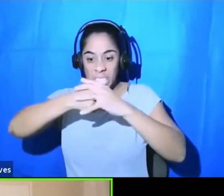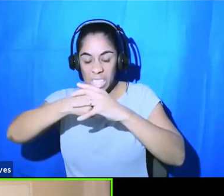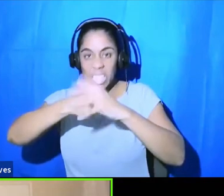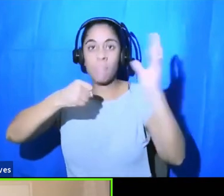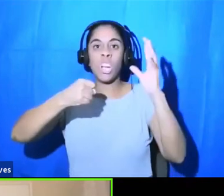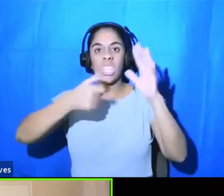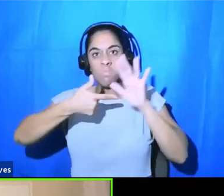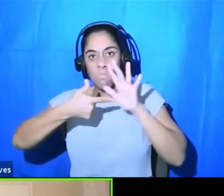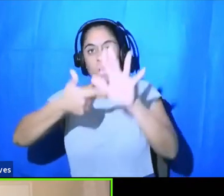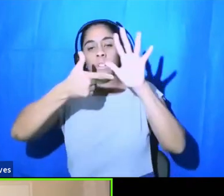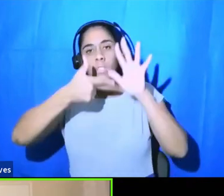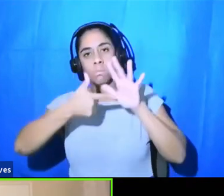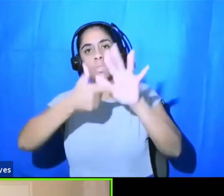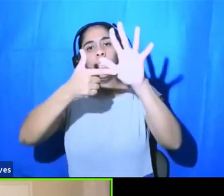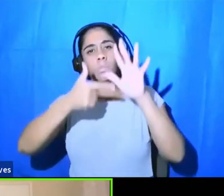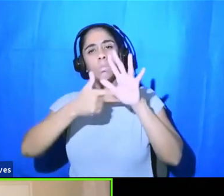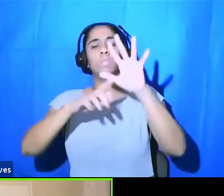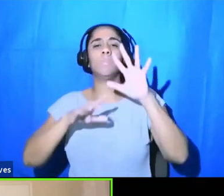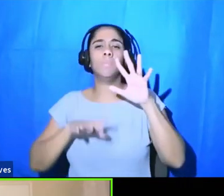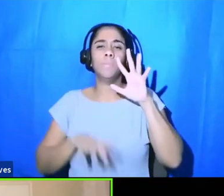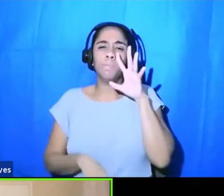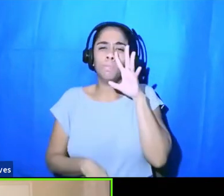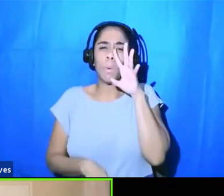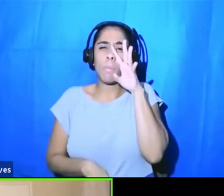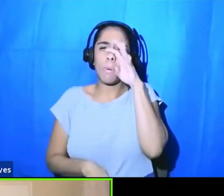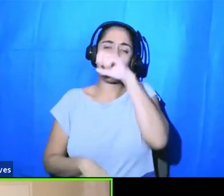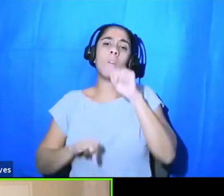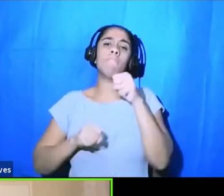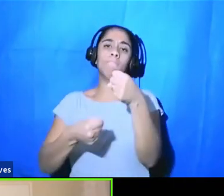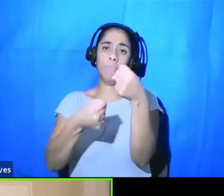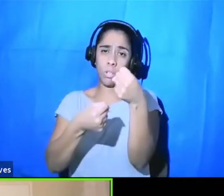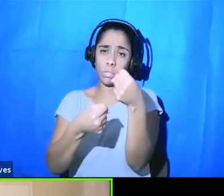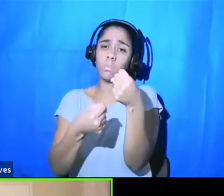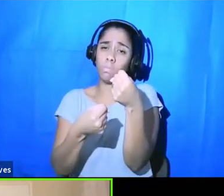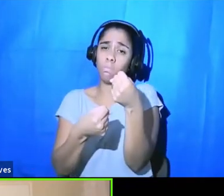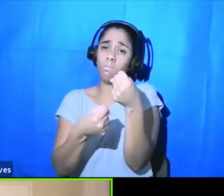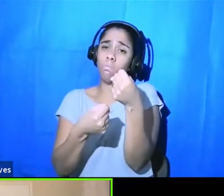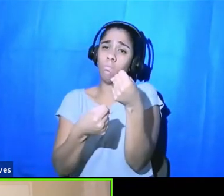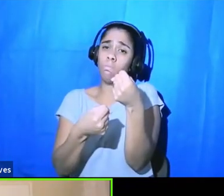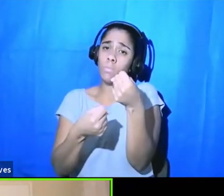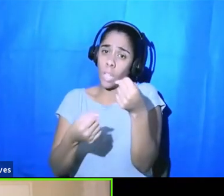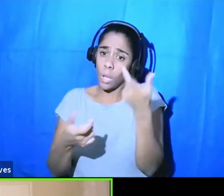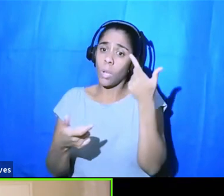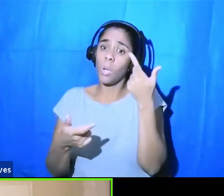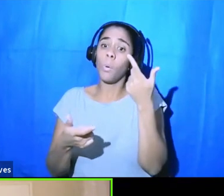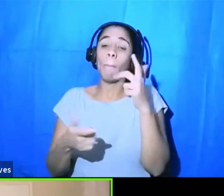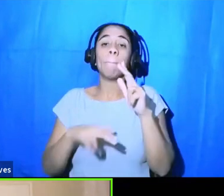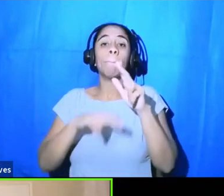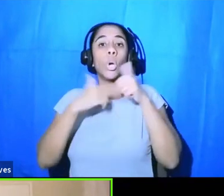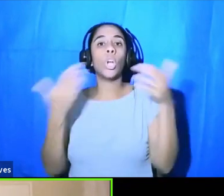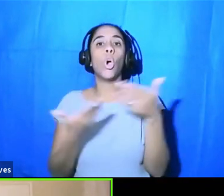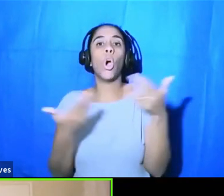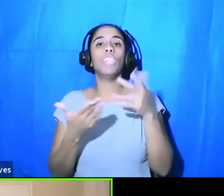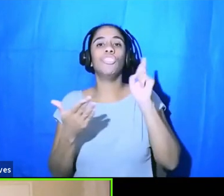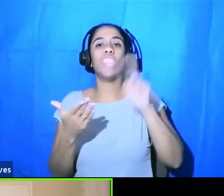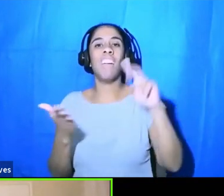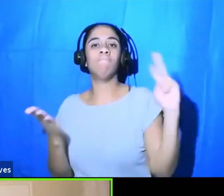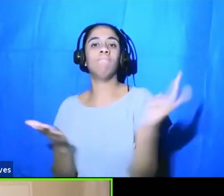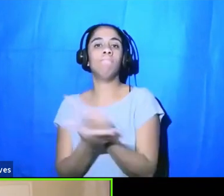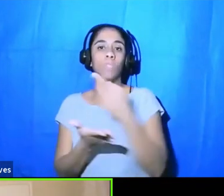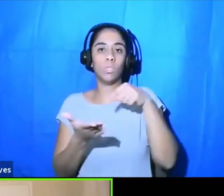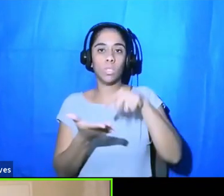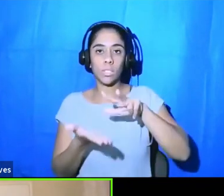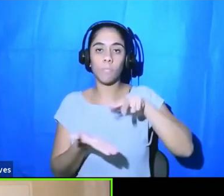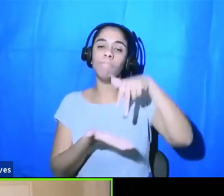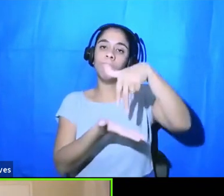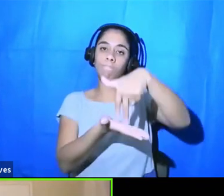se torne um hecho político ineludible, mas que não por isso logra sortear todas as barreras e todos os limites que